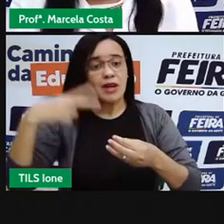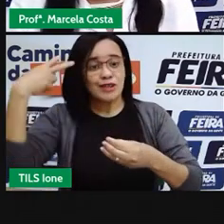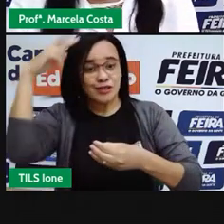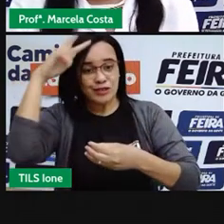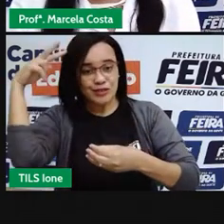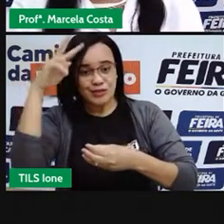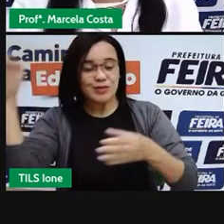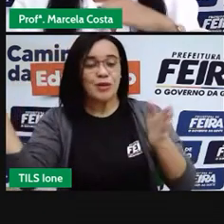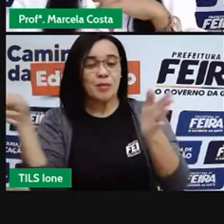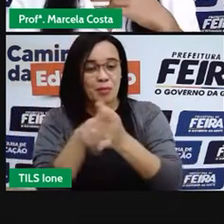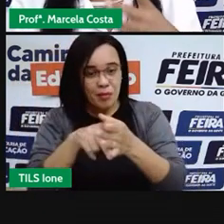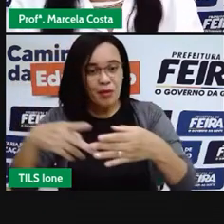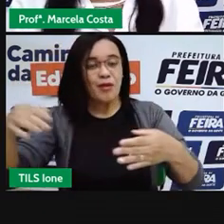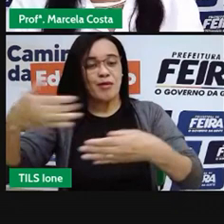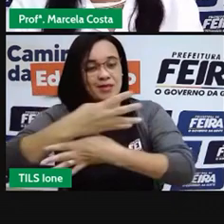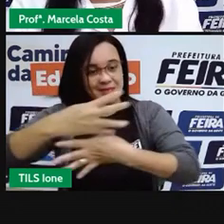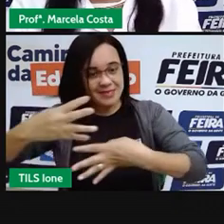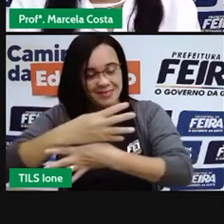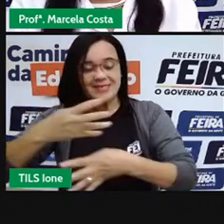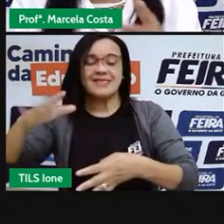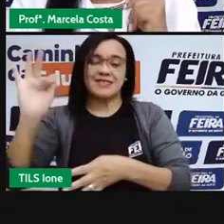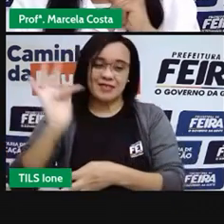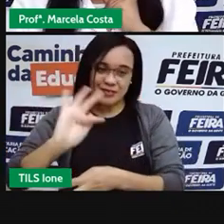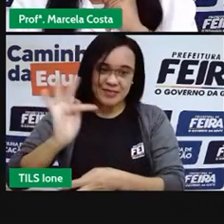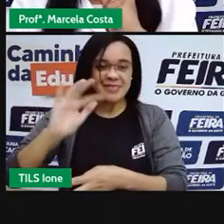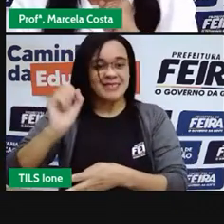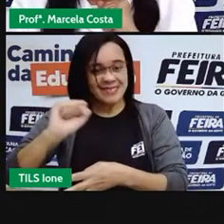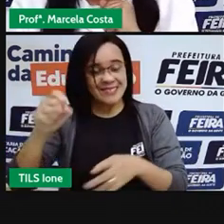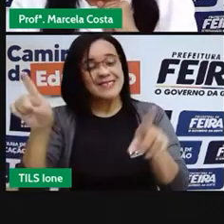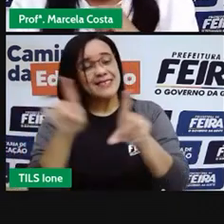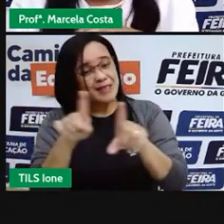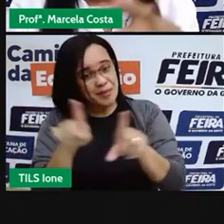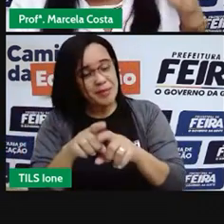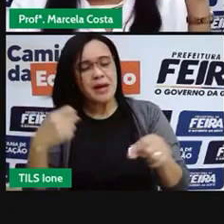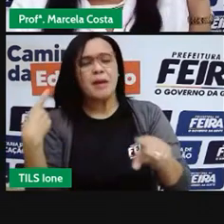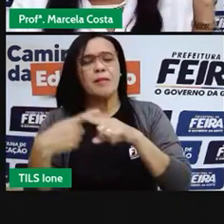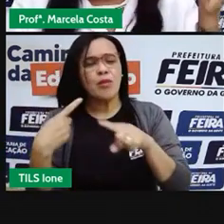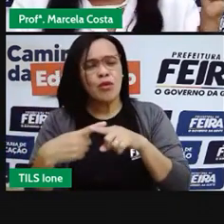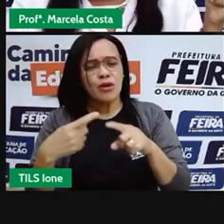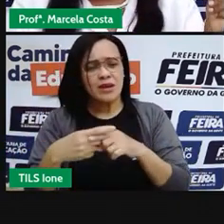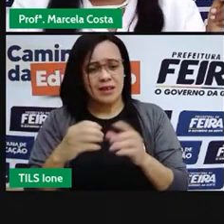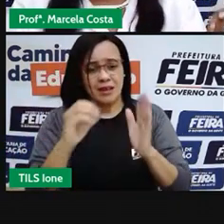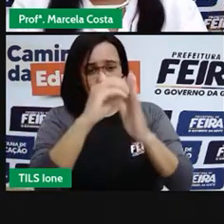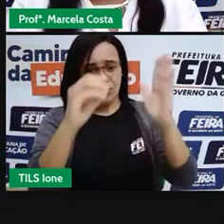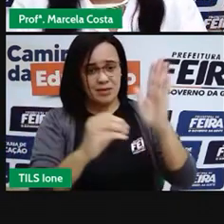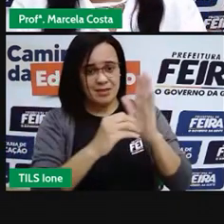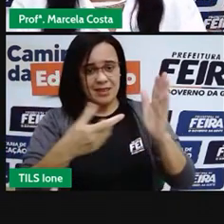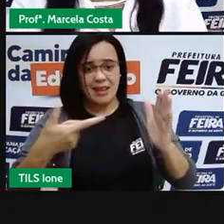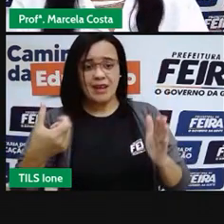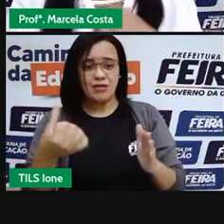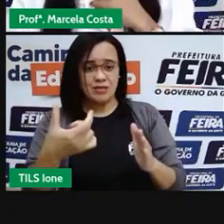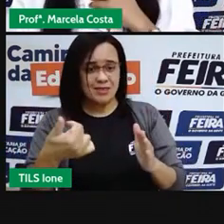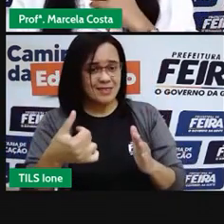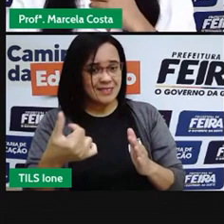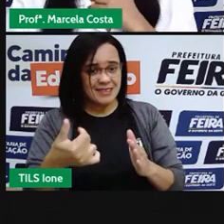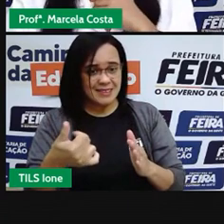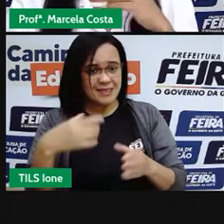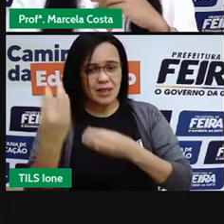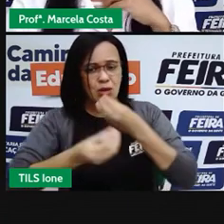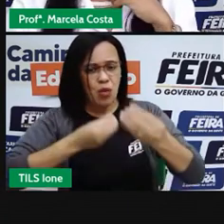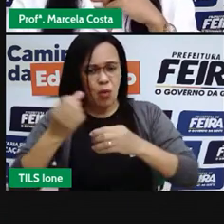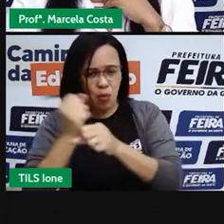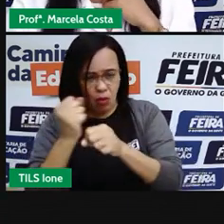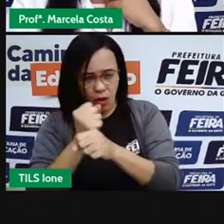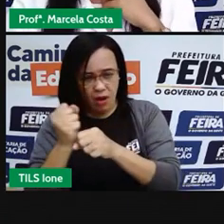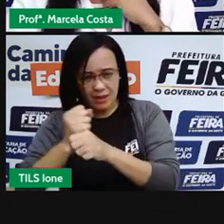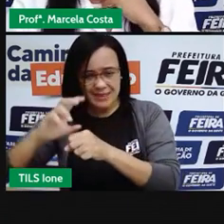Santana, porque lá pelo século XVI, há muito tempo,